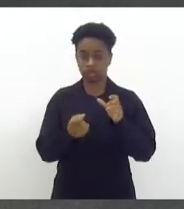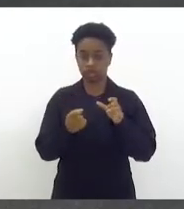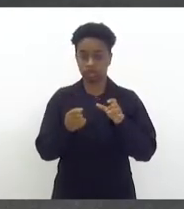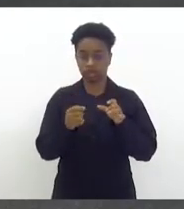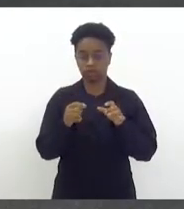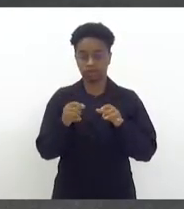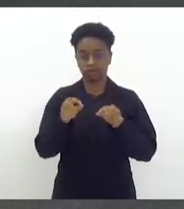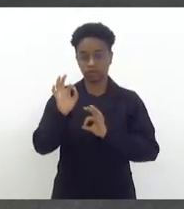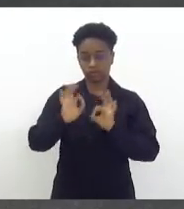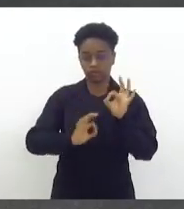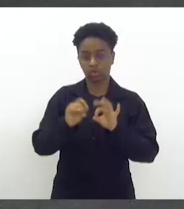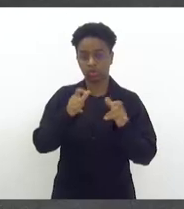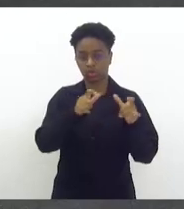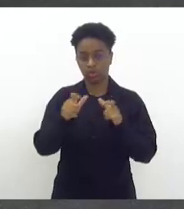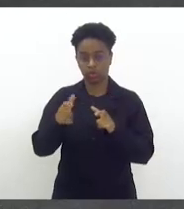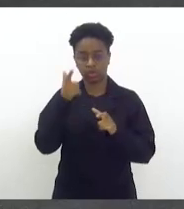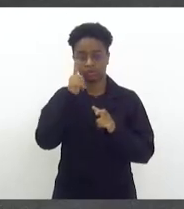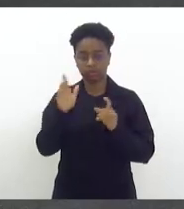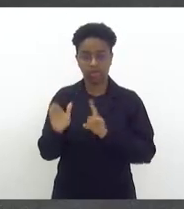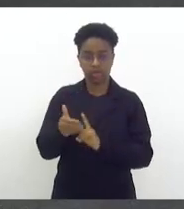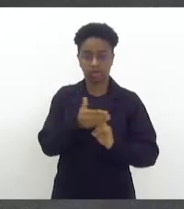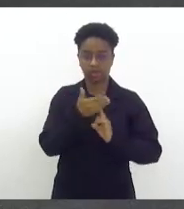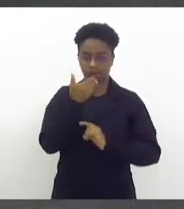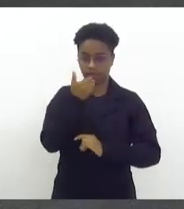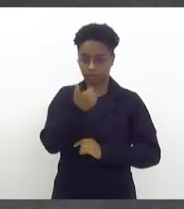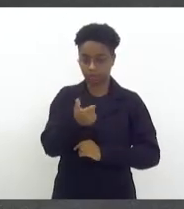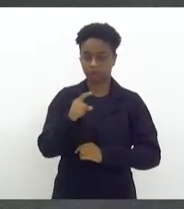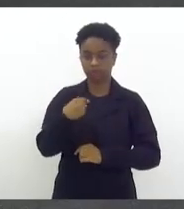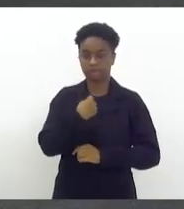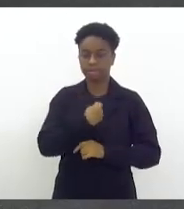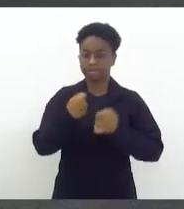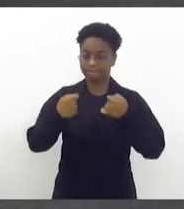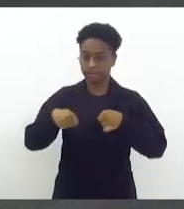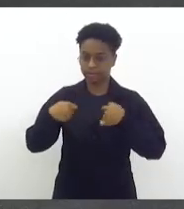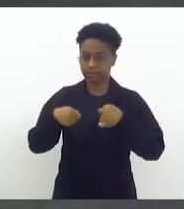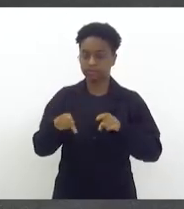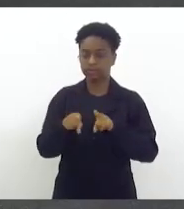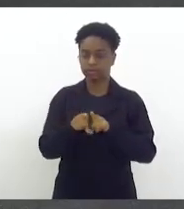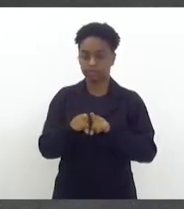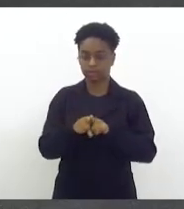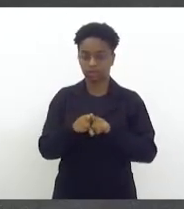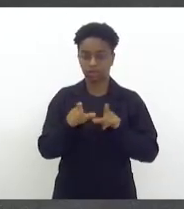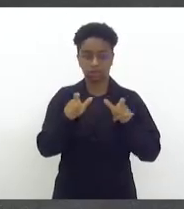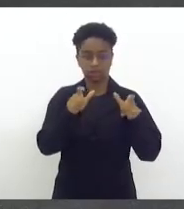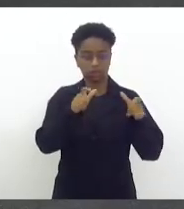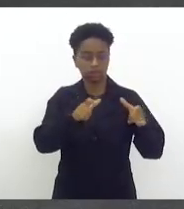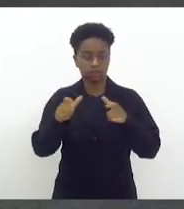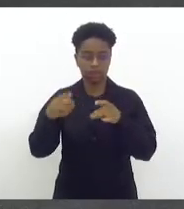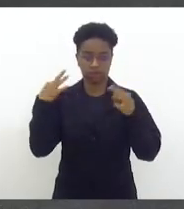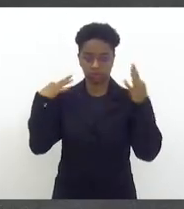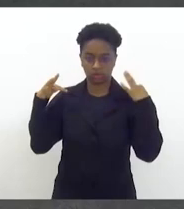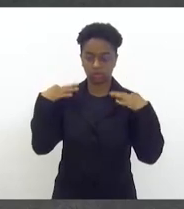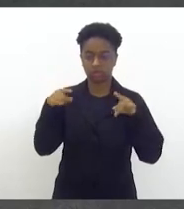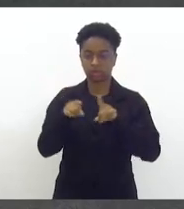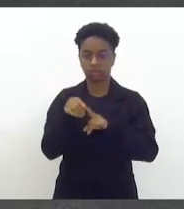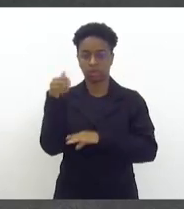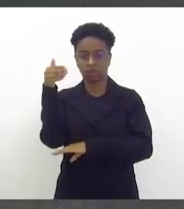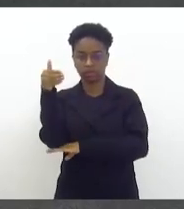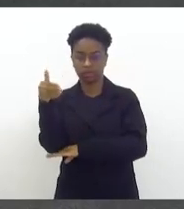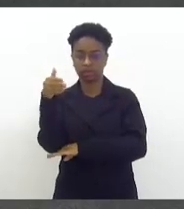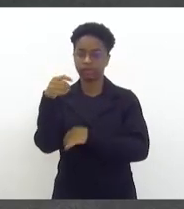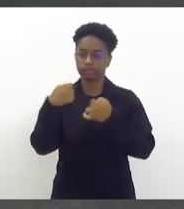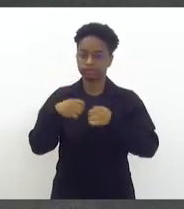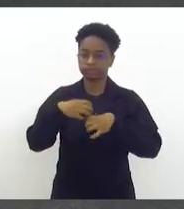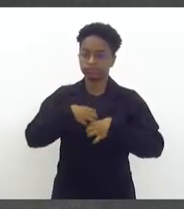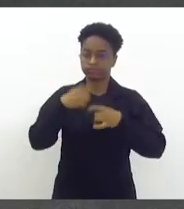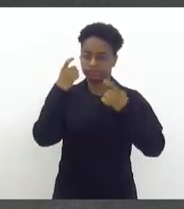tenham maior acolhimento, a gente precisa que todos os pontos turísticos, todos os hotéis, se